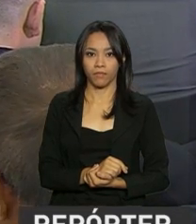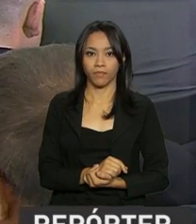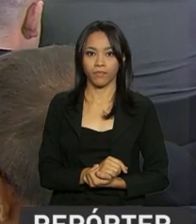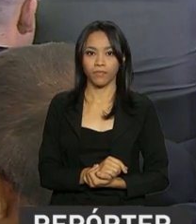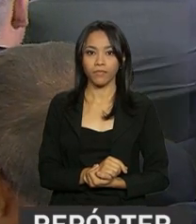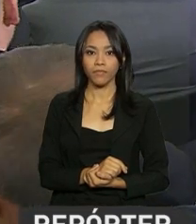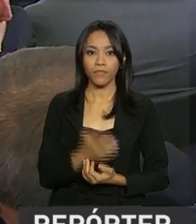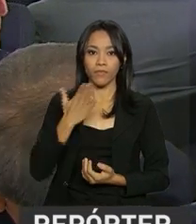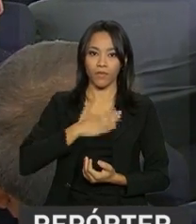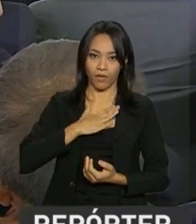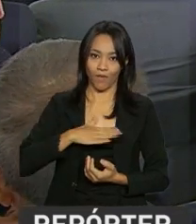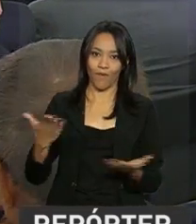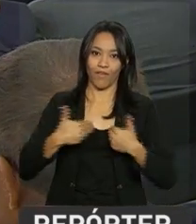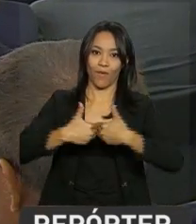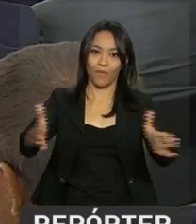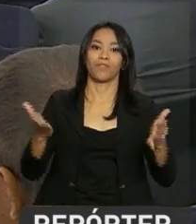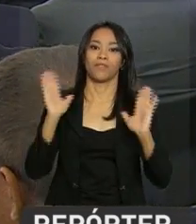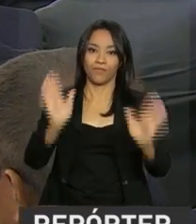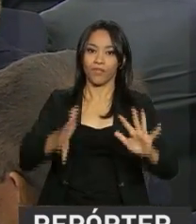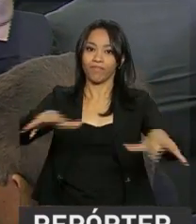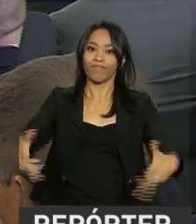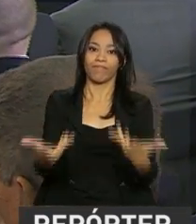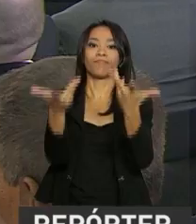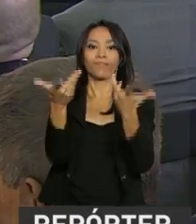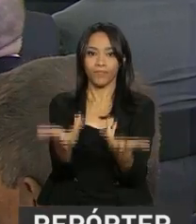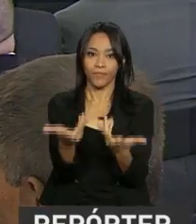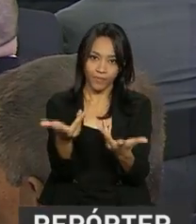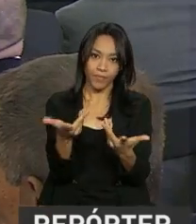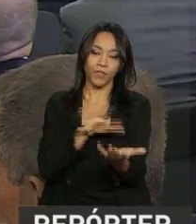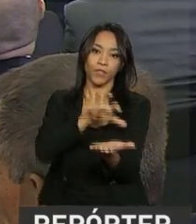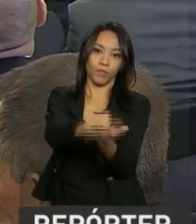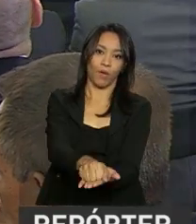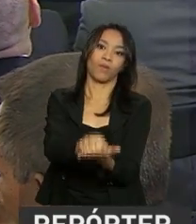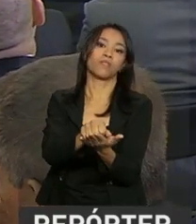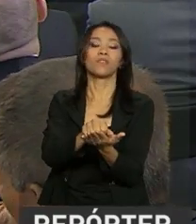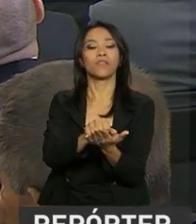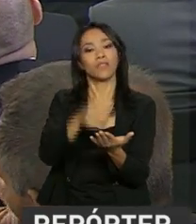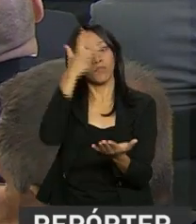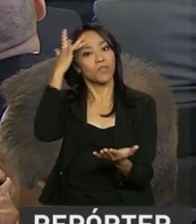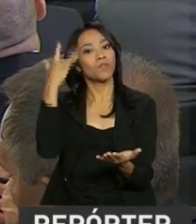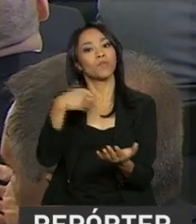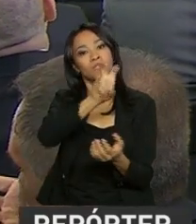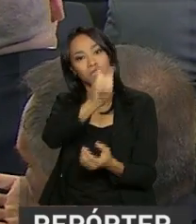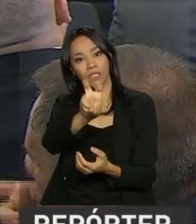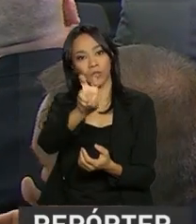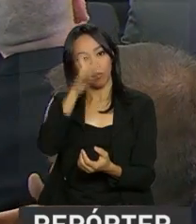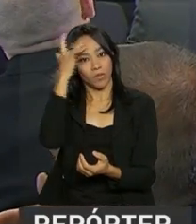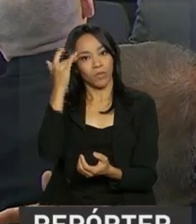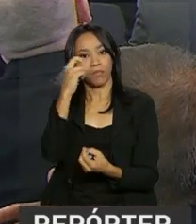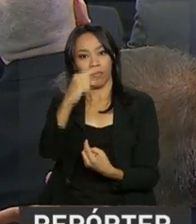min nós vamos acompanhar agora o início da cerimônia de posse desses dirigentes dessas cinco